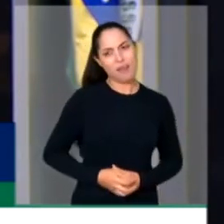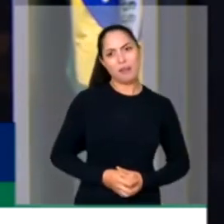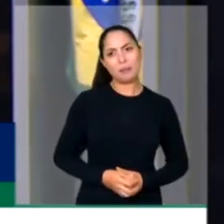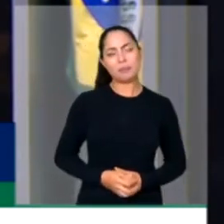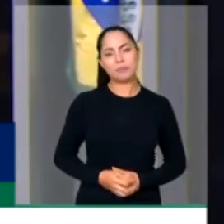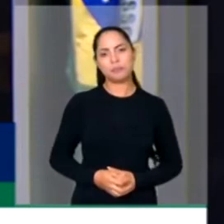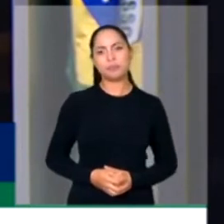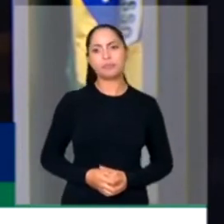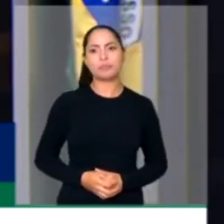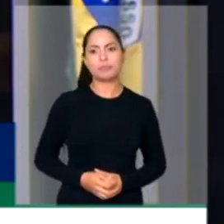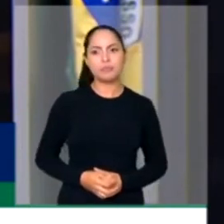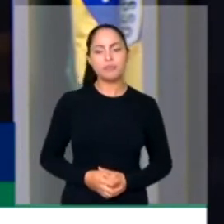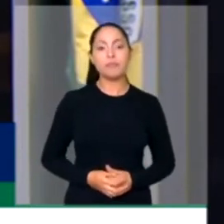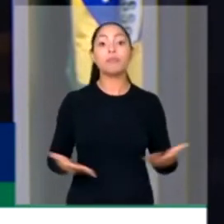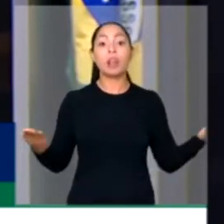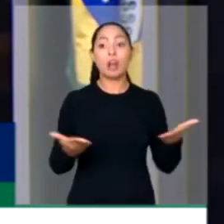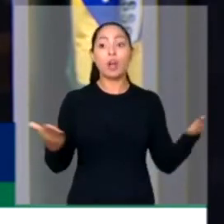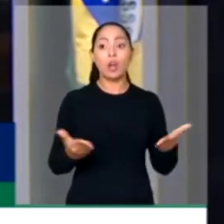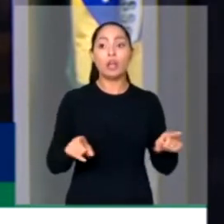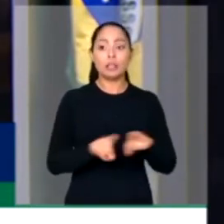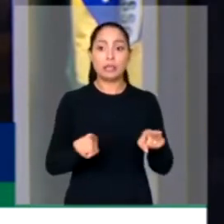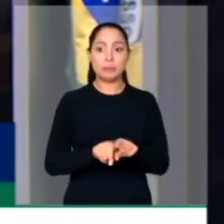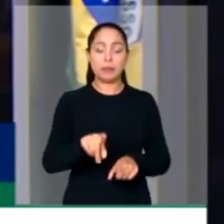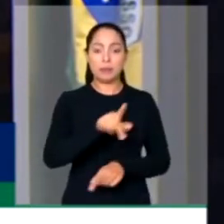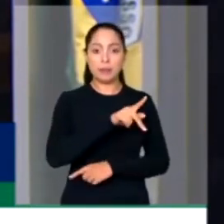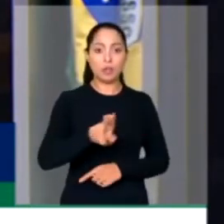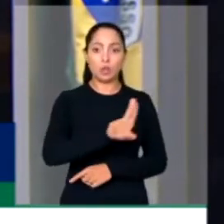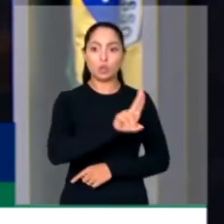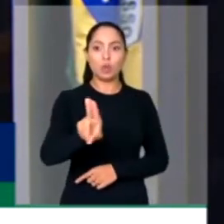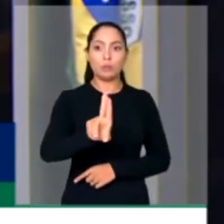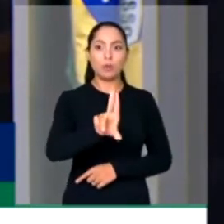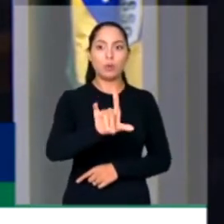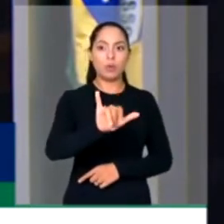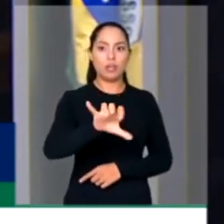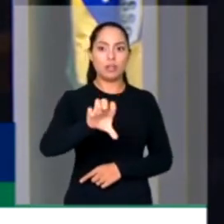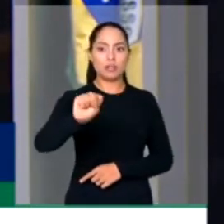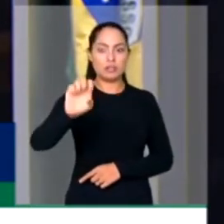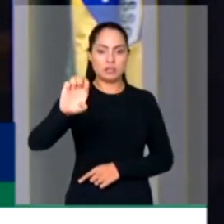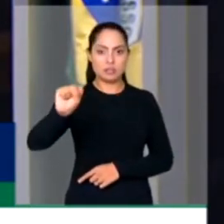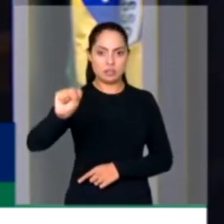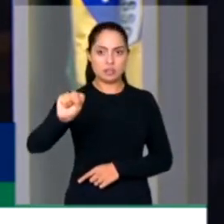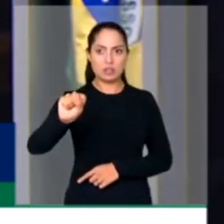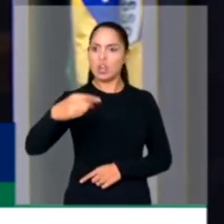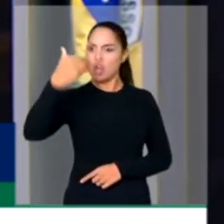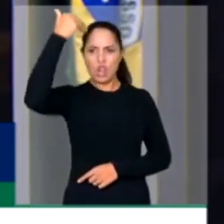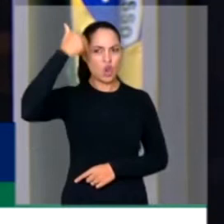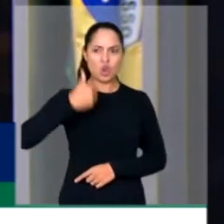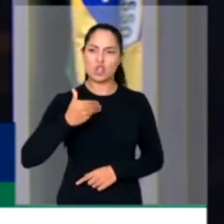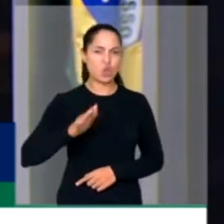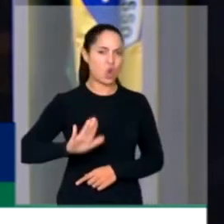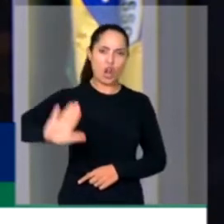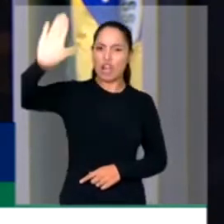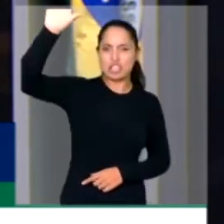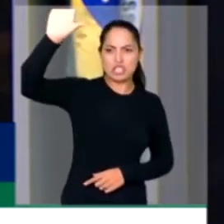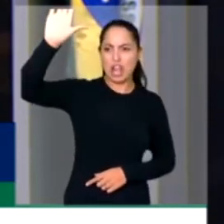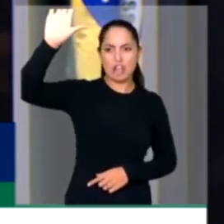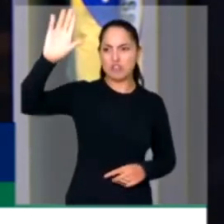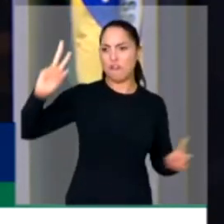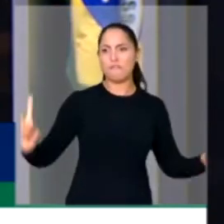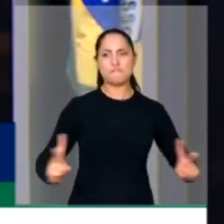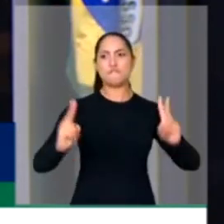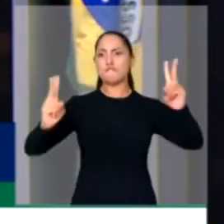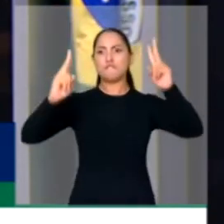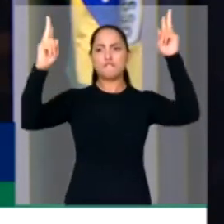Parafraseando o doutor Ulisses, eu não sou o candidato vitorioso, eu sou o anticandidato